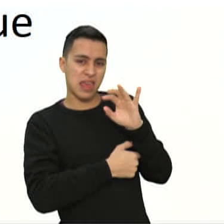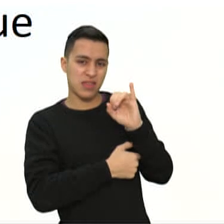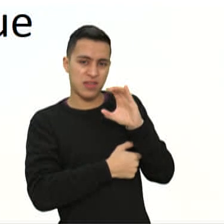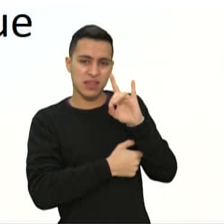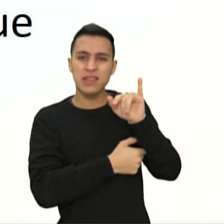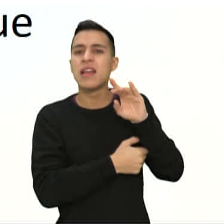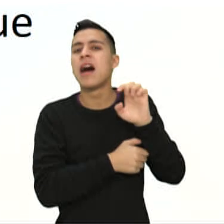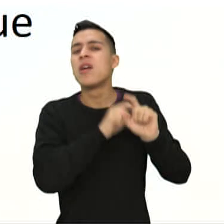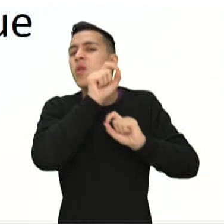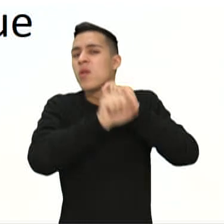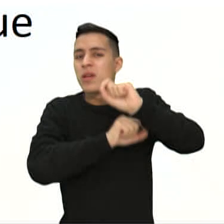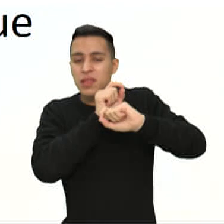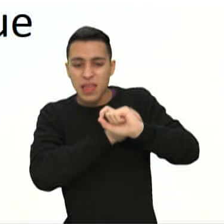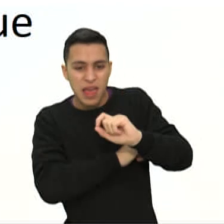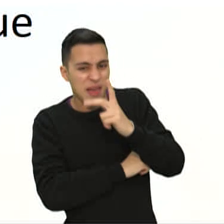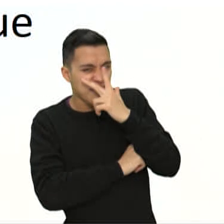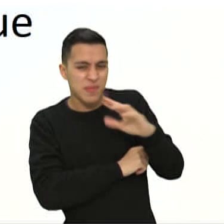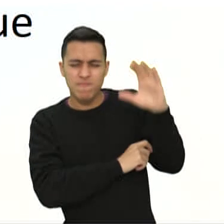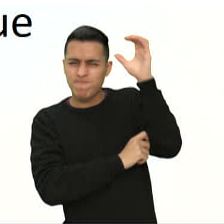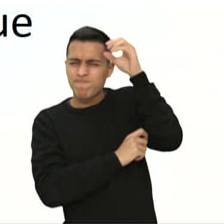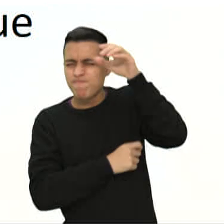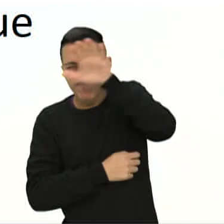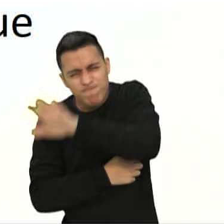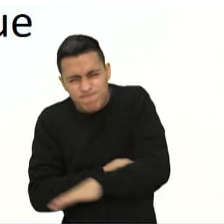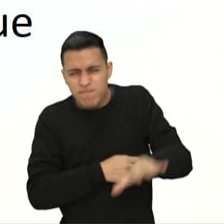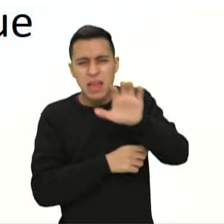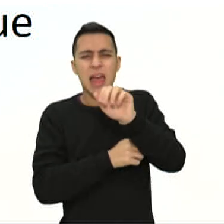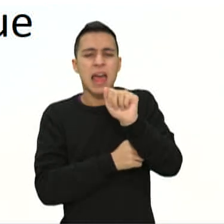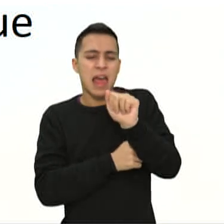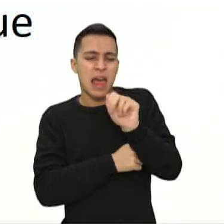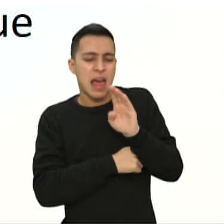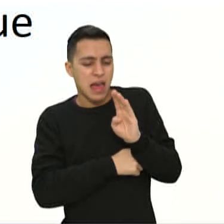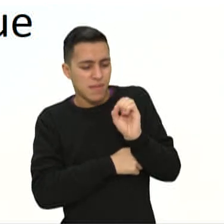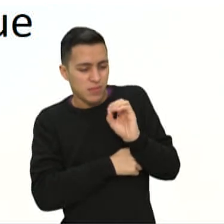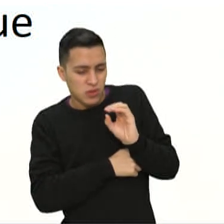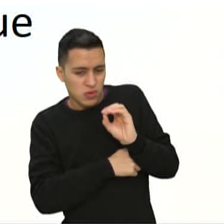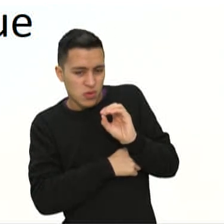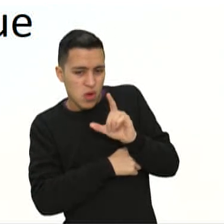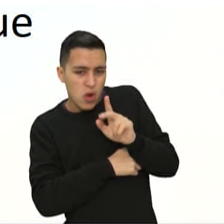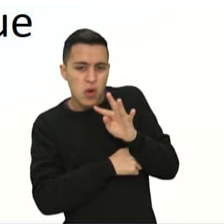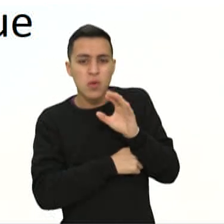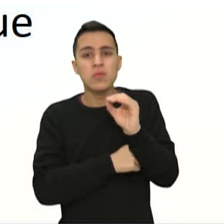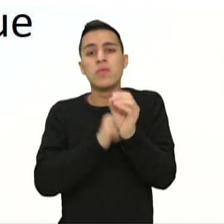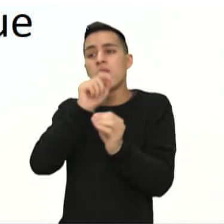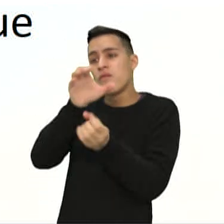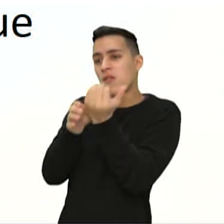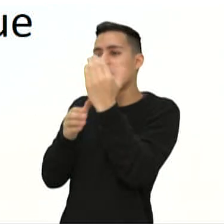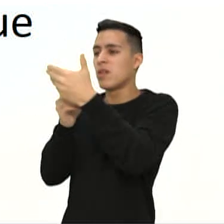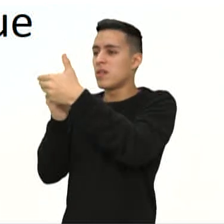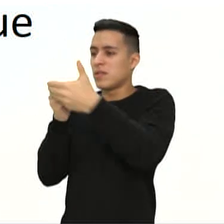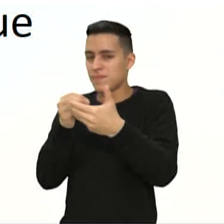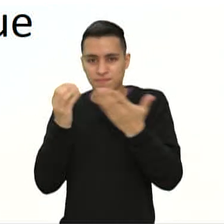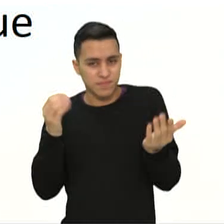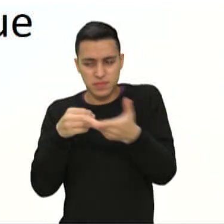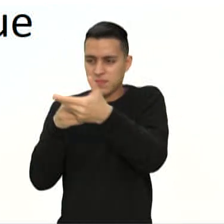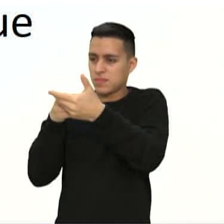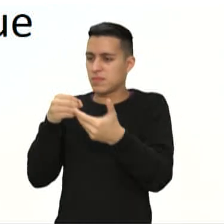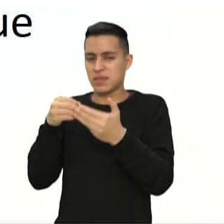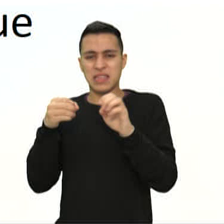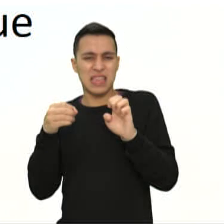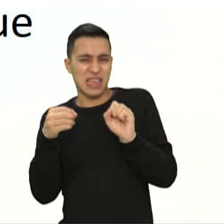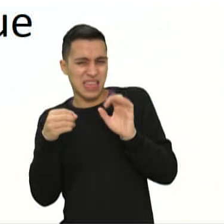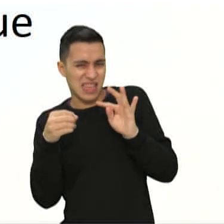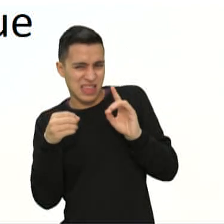tá? Vai ser esse espírito absoluto que ele vai colocar, né? Vai ser a formação do Estado, de fato. O Estado, tá?